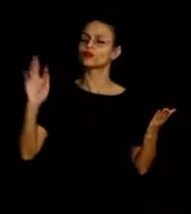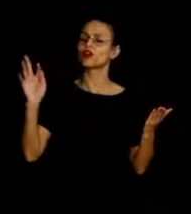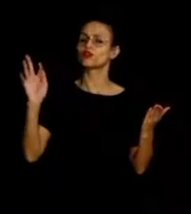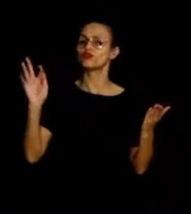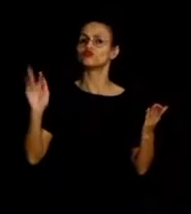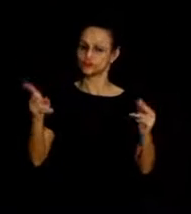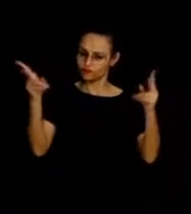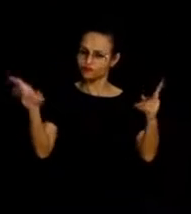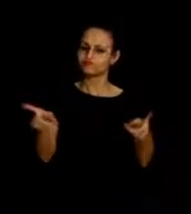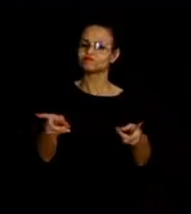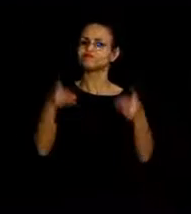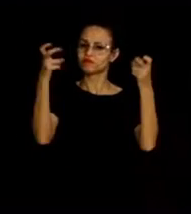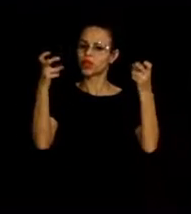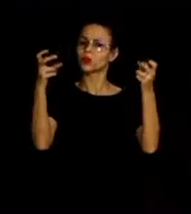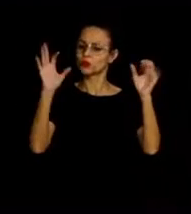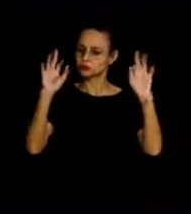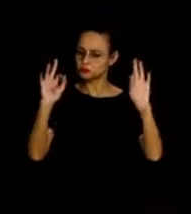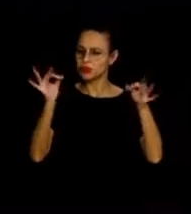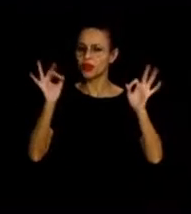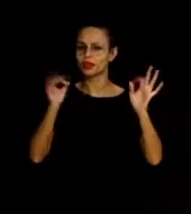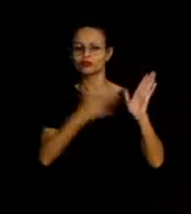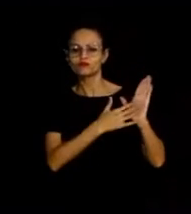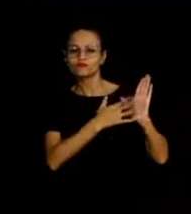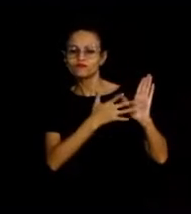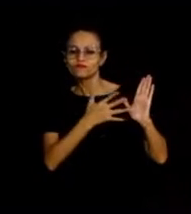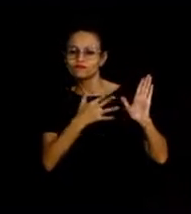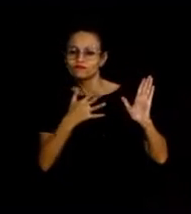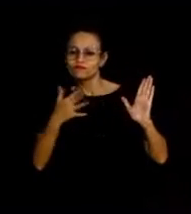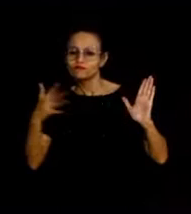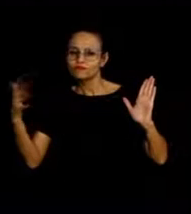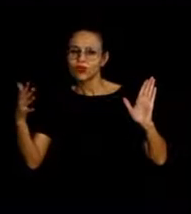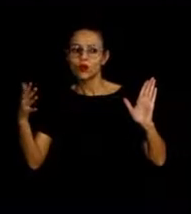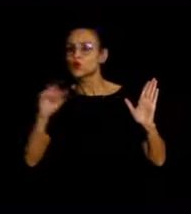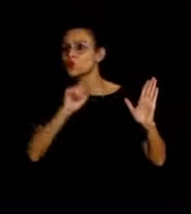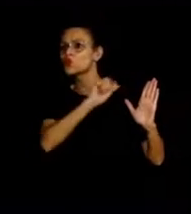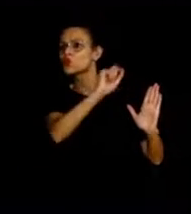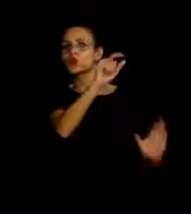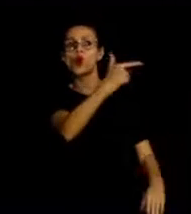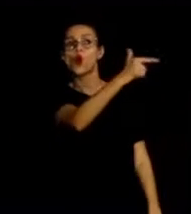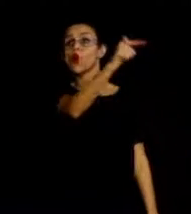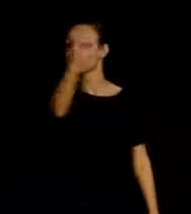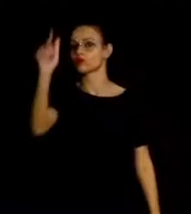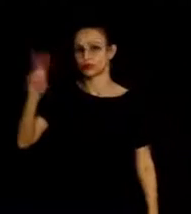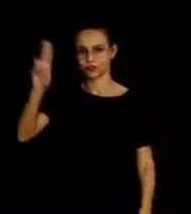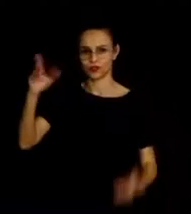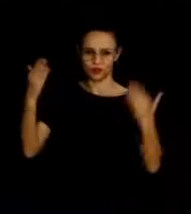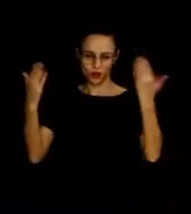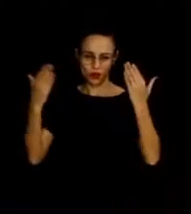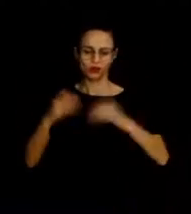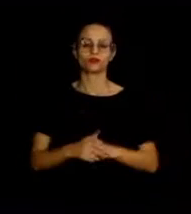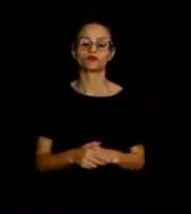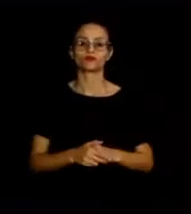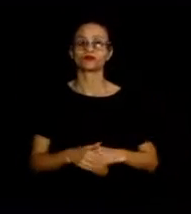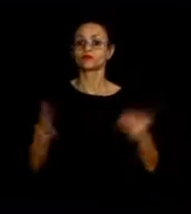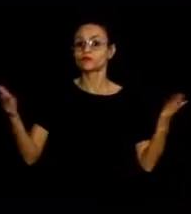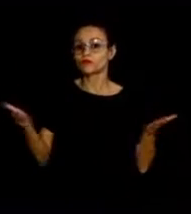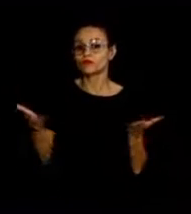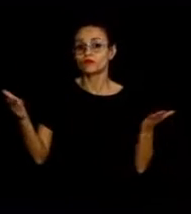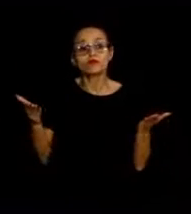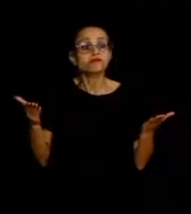de reconhecimento ao longo da das instituições que nos cercam hoje em dia